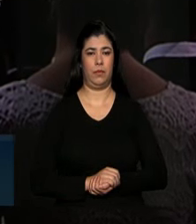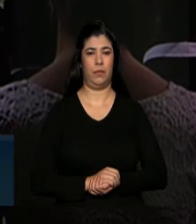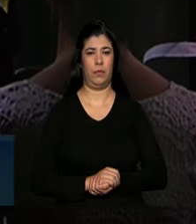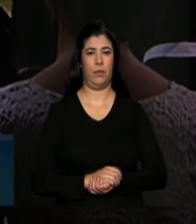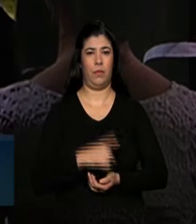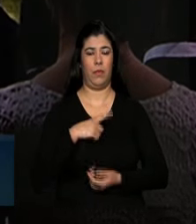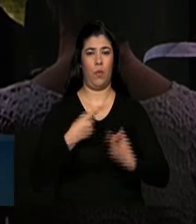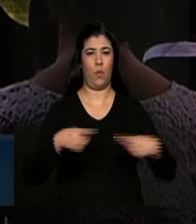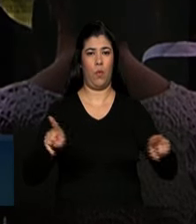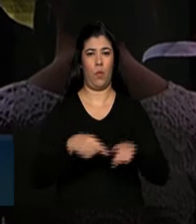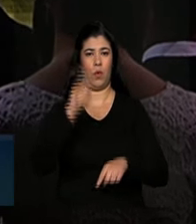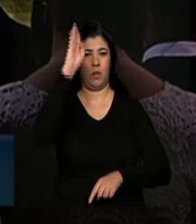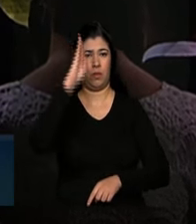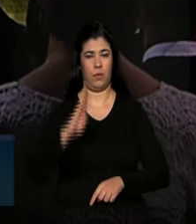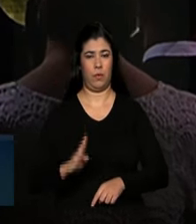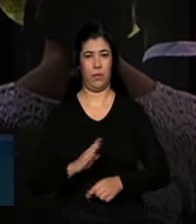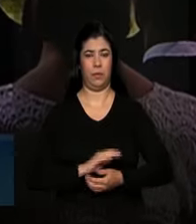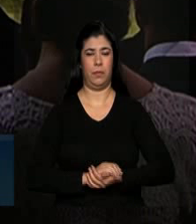Execução do hino nacional.